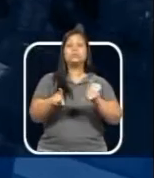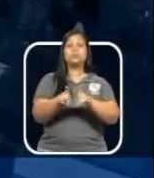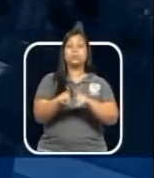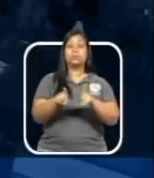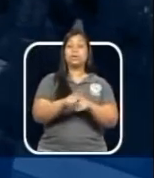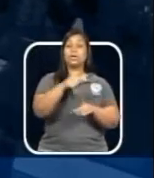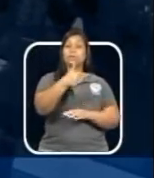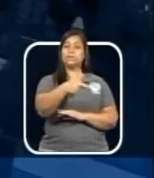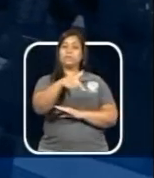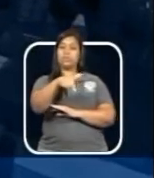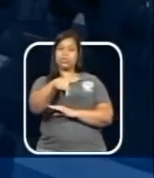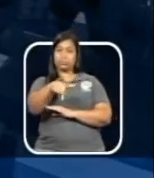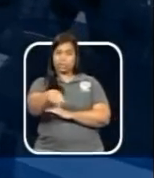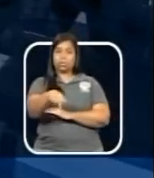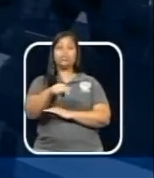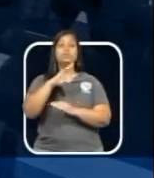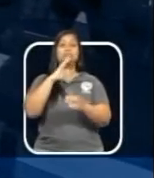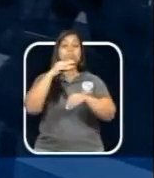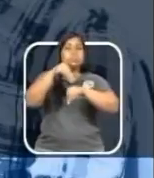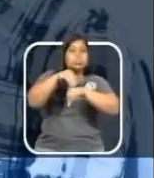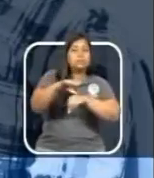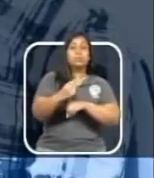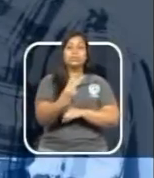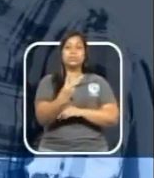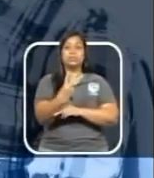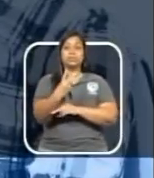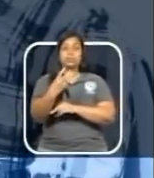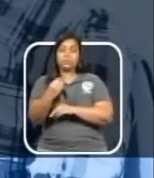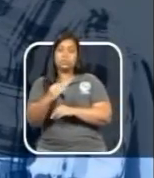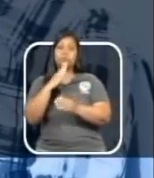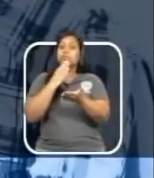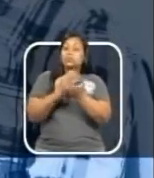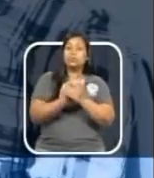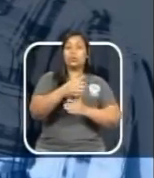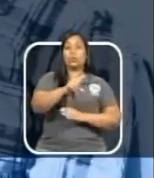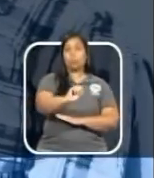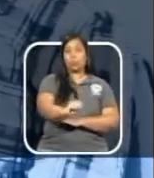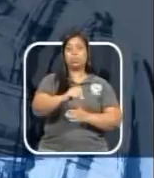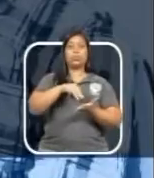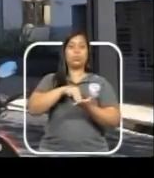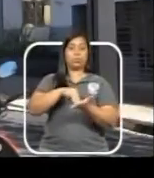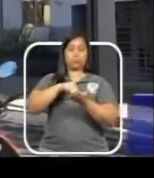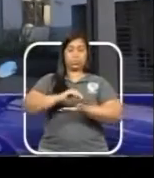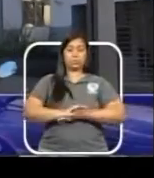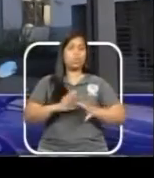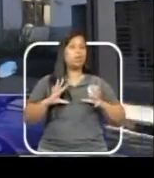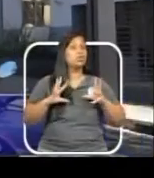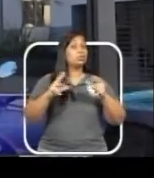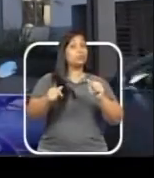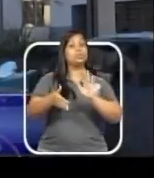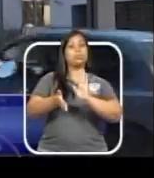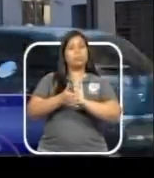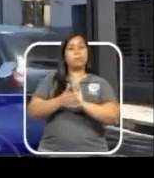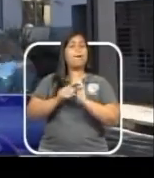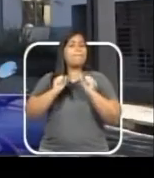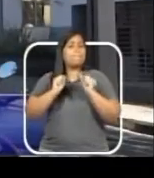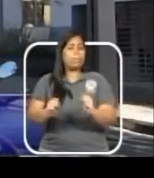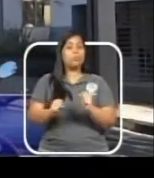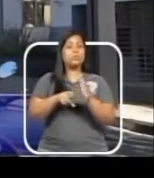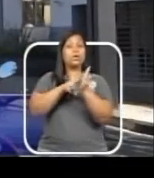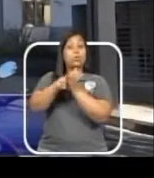ainda 27 requerimentos, 120 indicações e 8 moções. Todas essas propostas podem